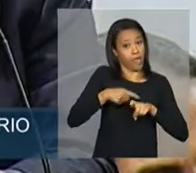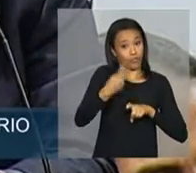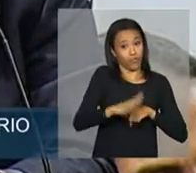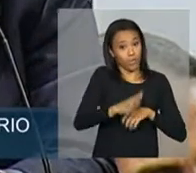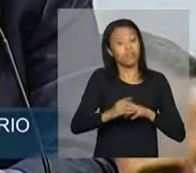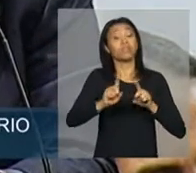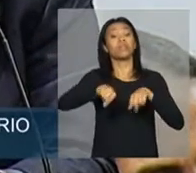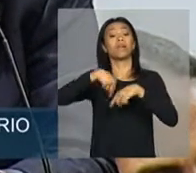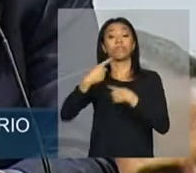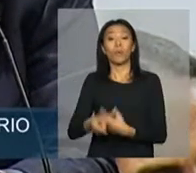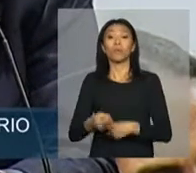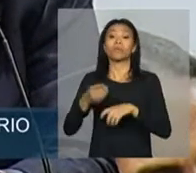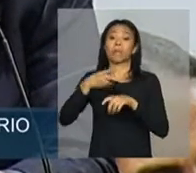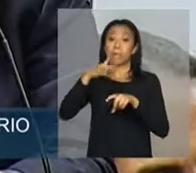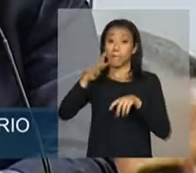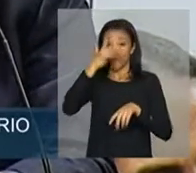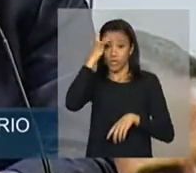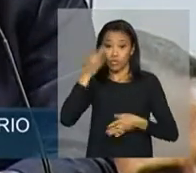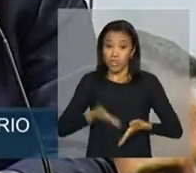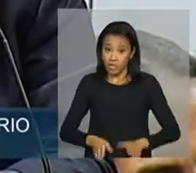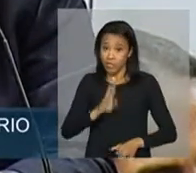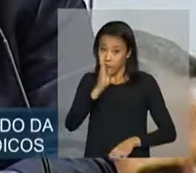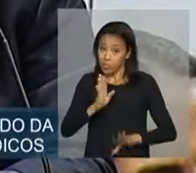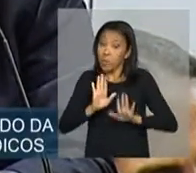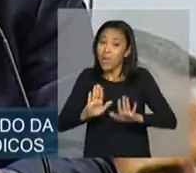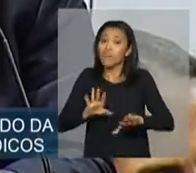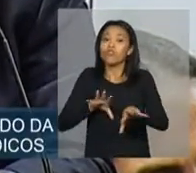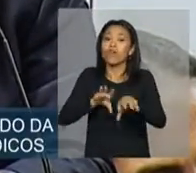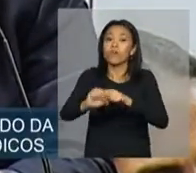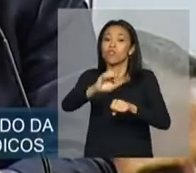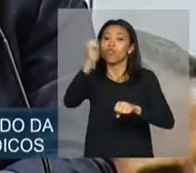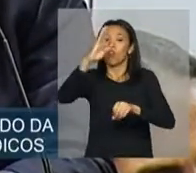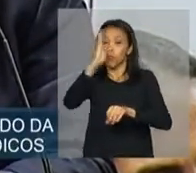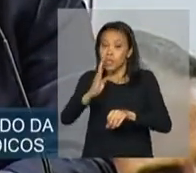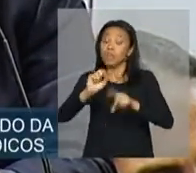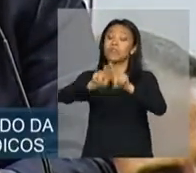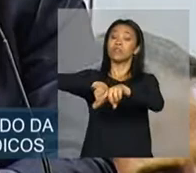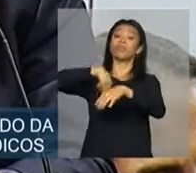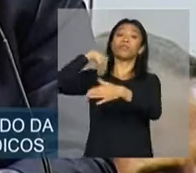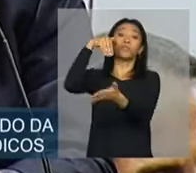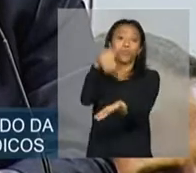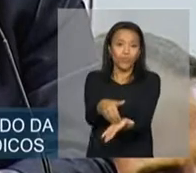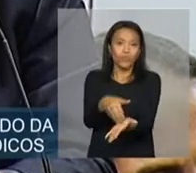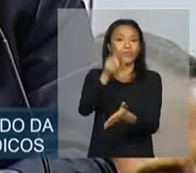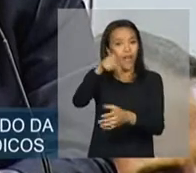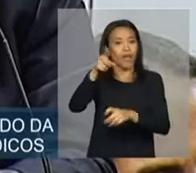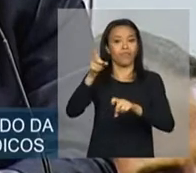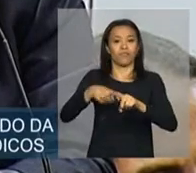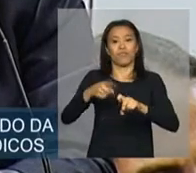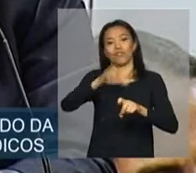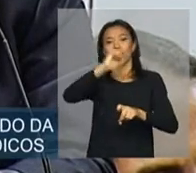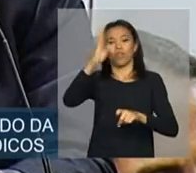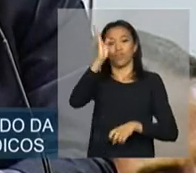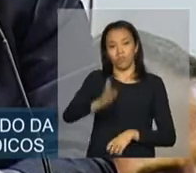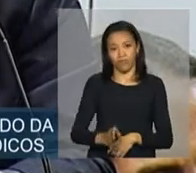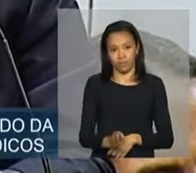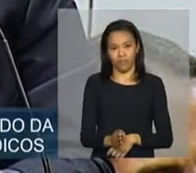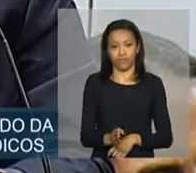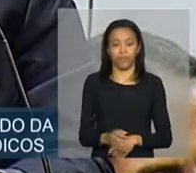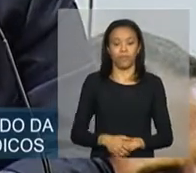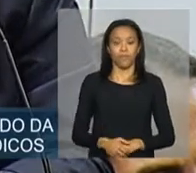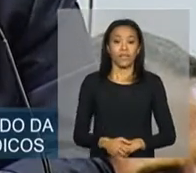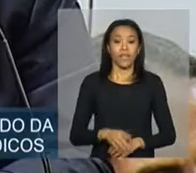brasileiros formados no exterior e depois os médicos com nacionalidade estrangeira o mesmo ritual será seguido a partir do dia